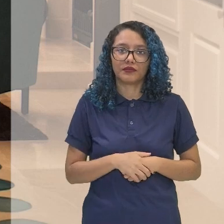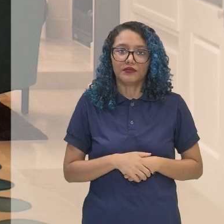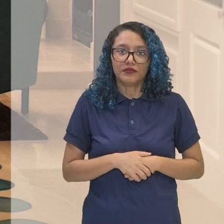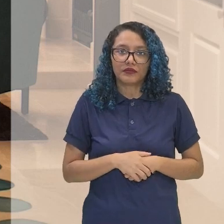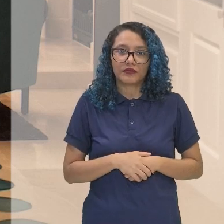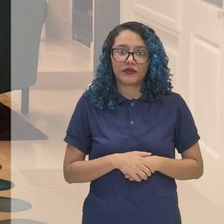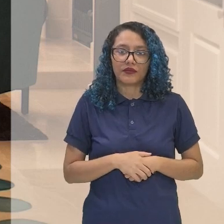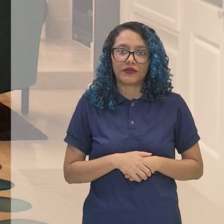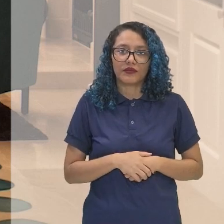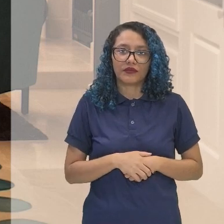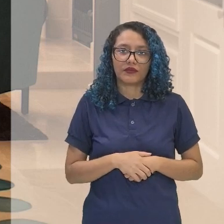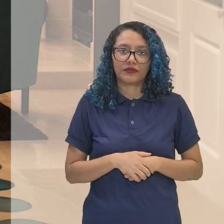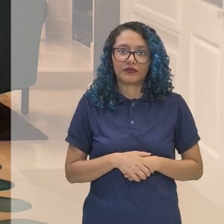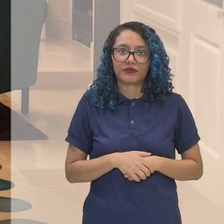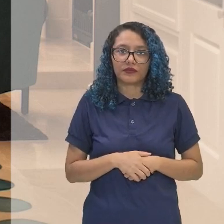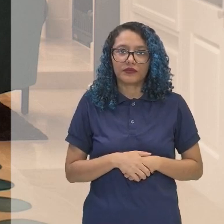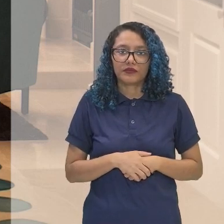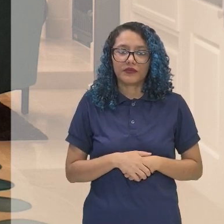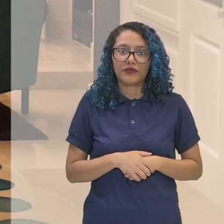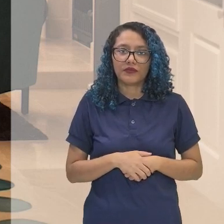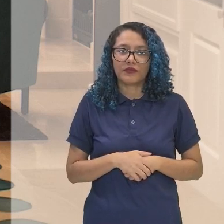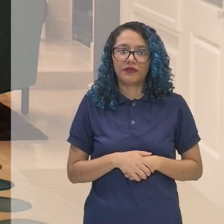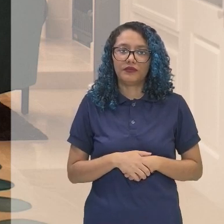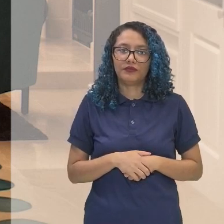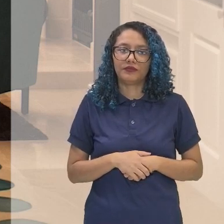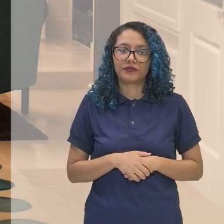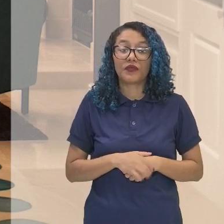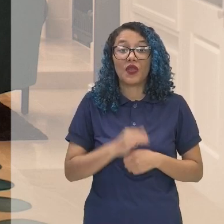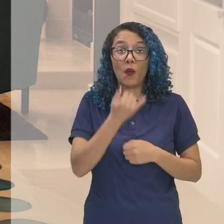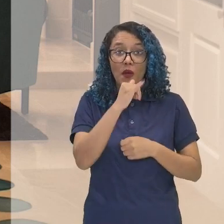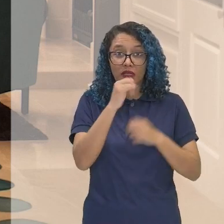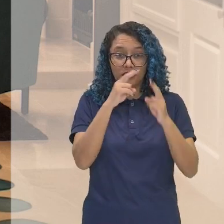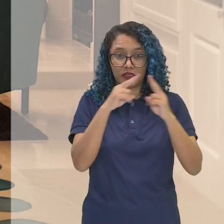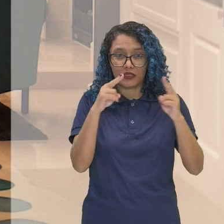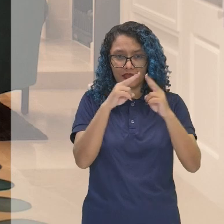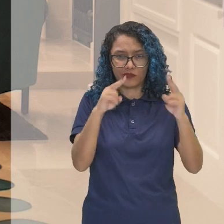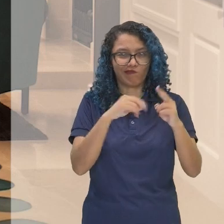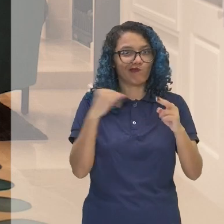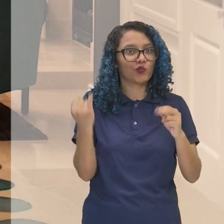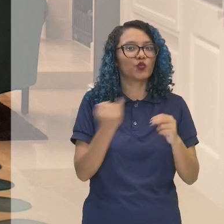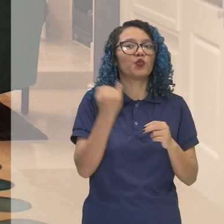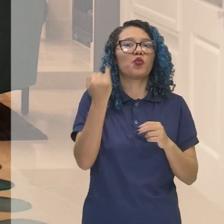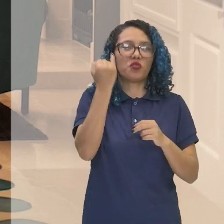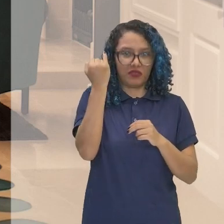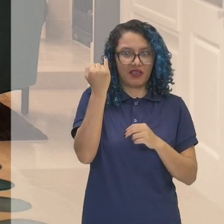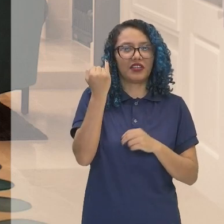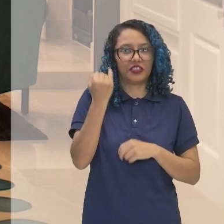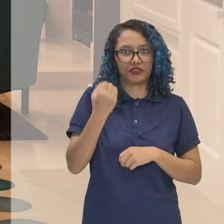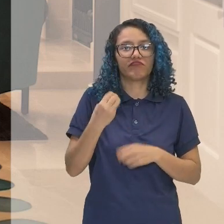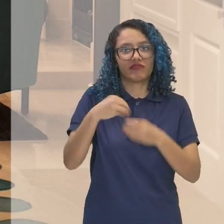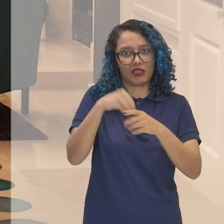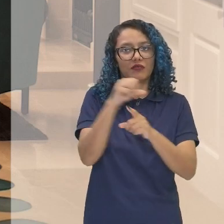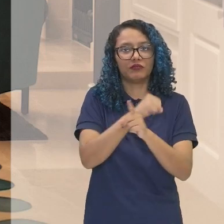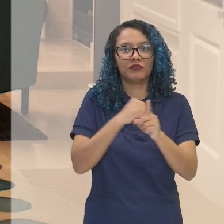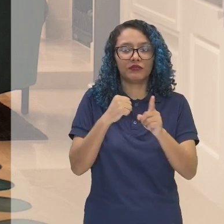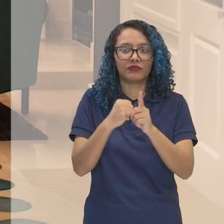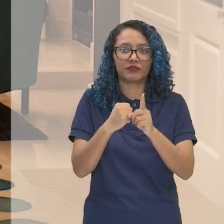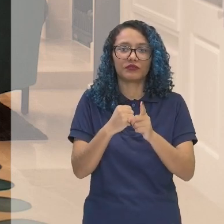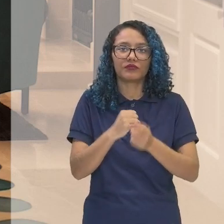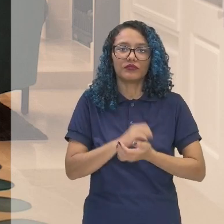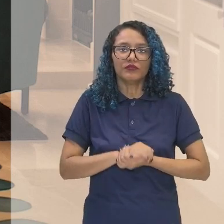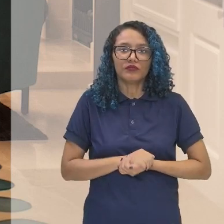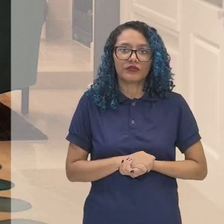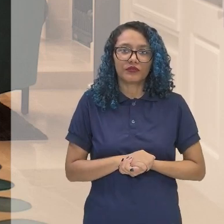a energia elétrica ela assume uma importância cada vez maior na nossa sociedade e o uso